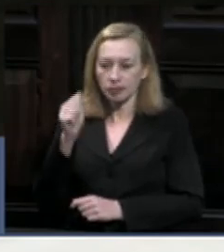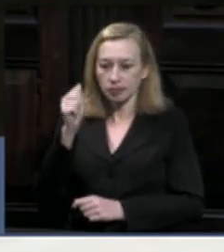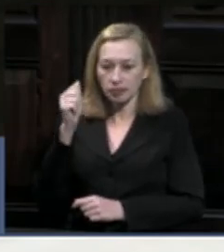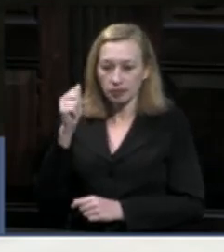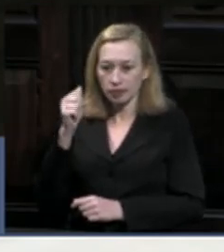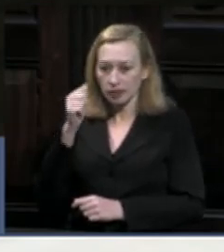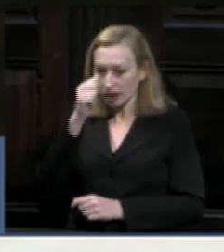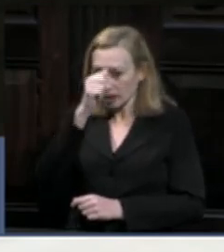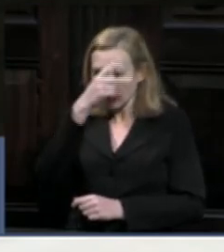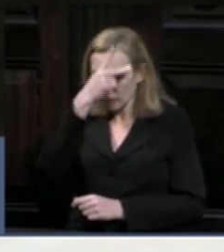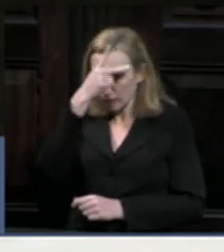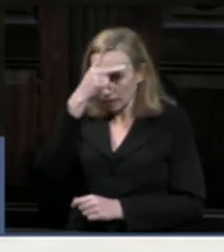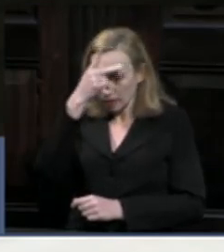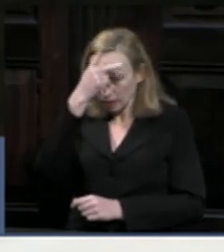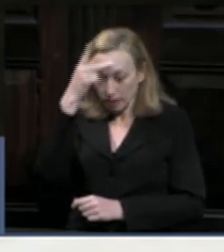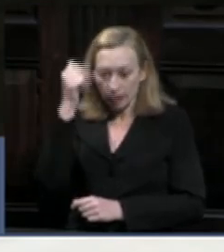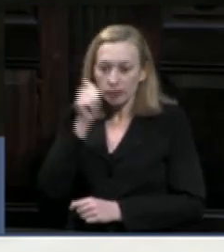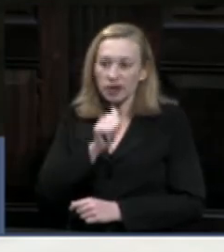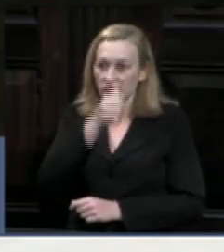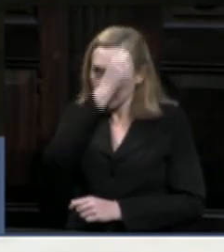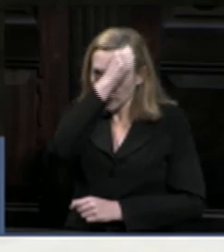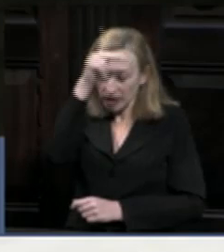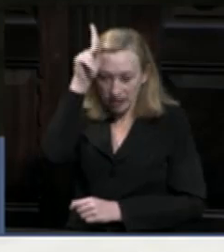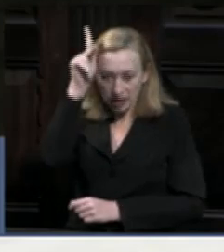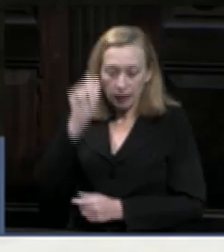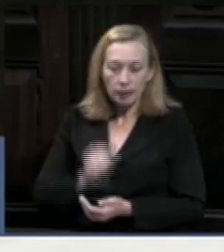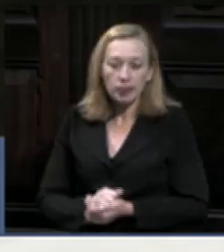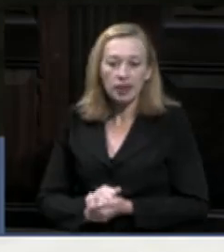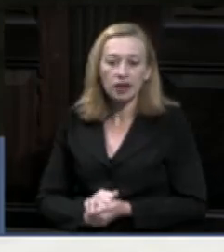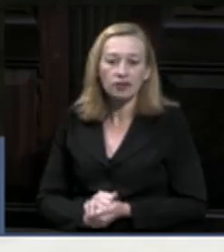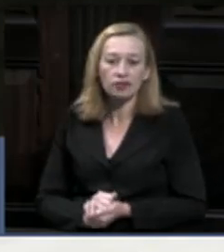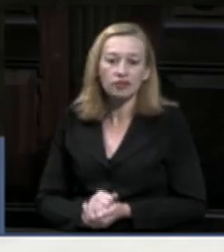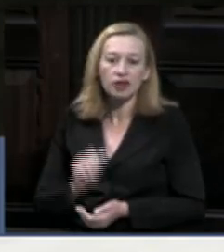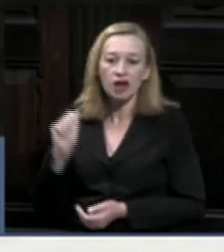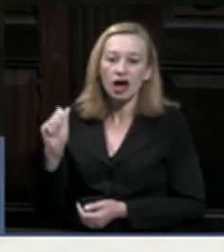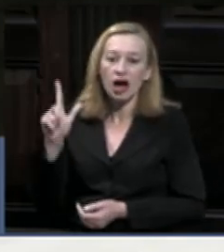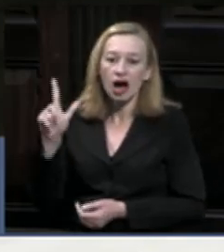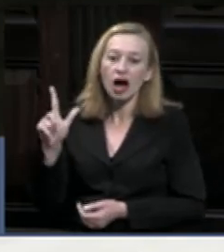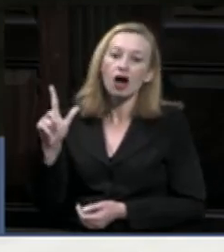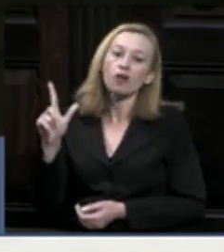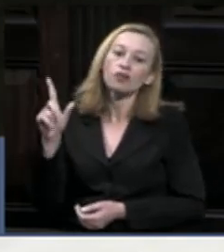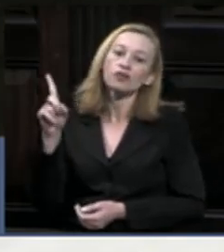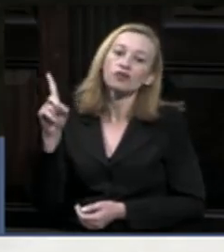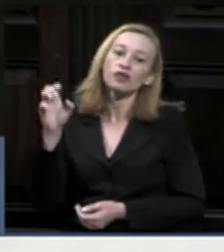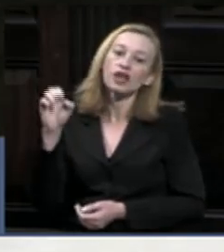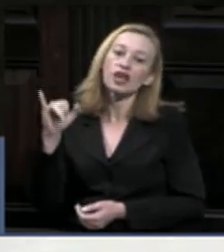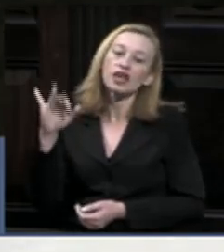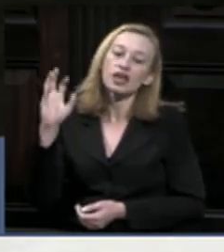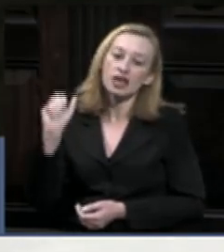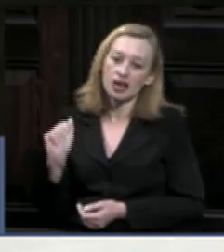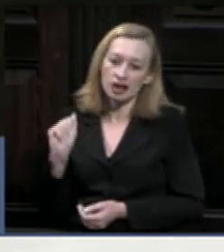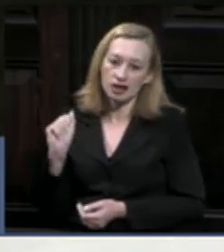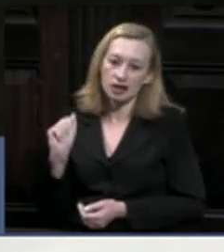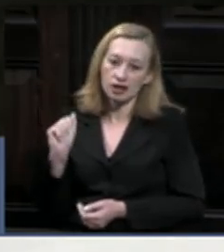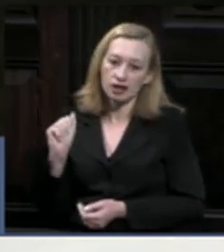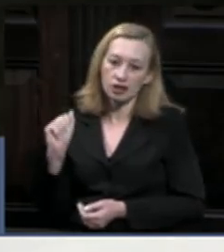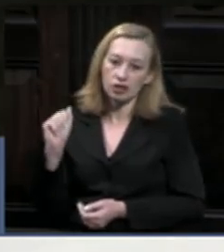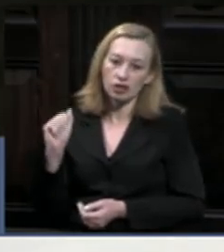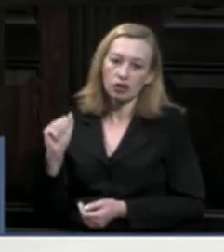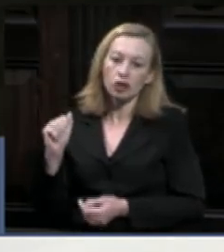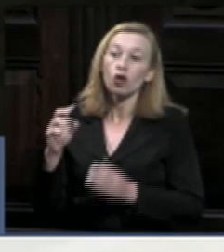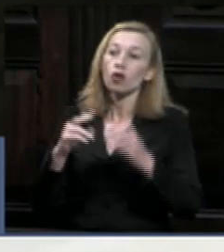passei por acusemos aldeia arcozelo museu aqui nacional pegou